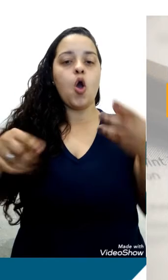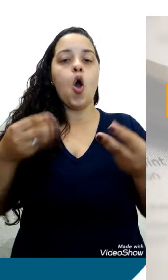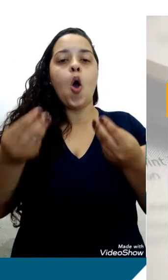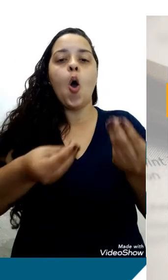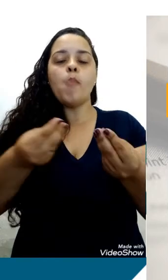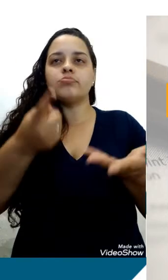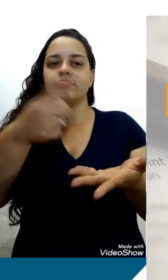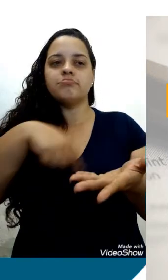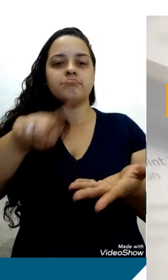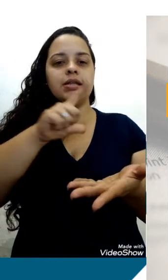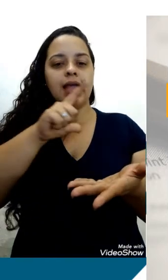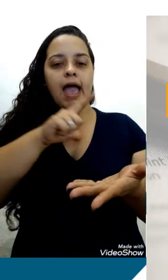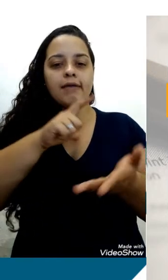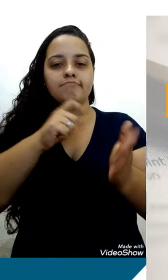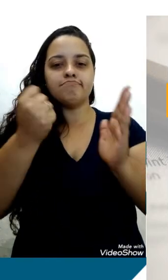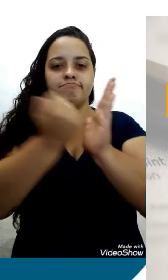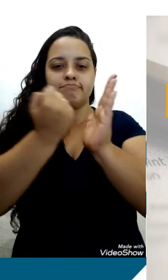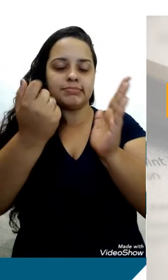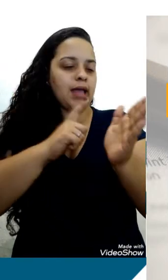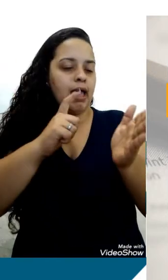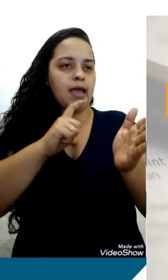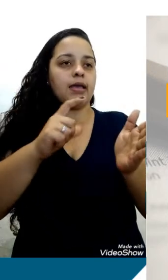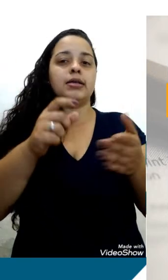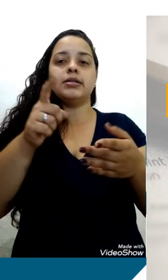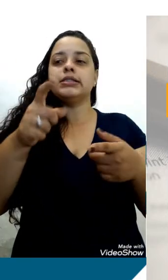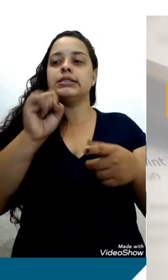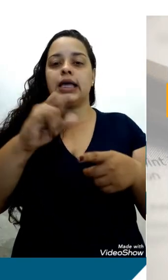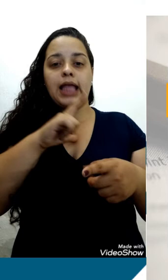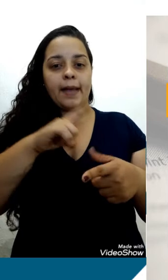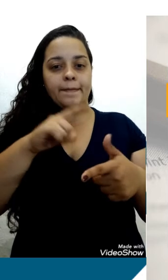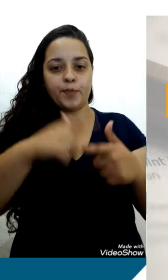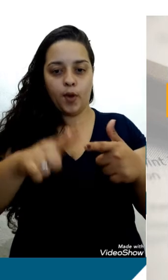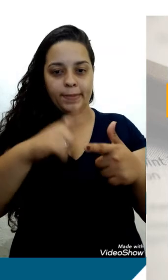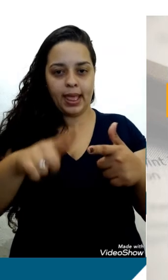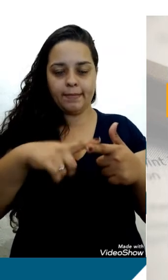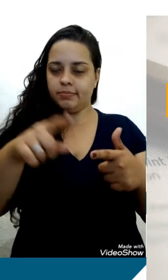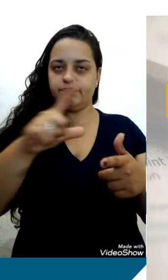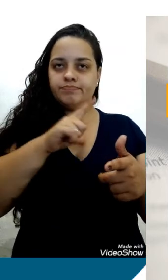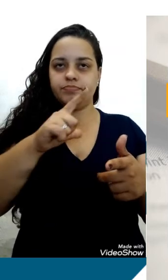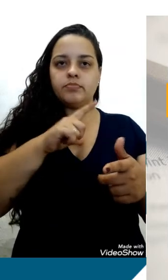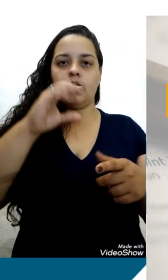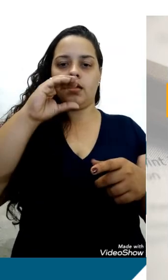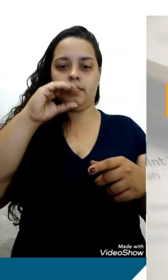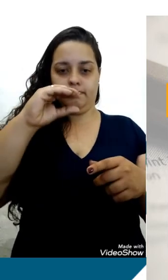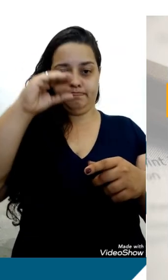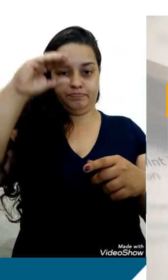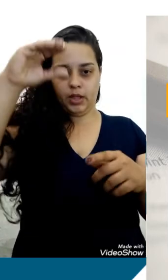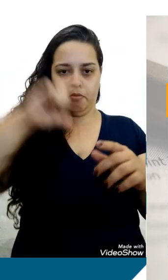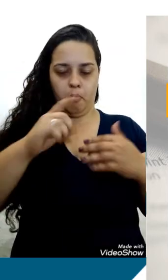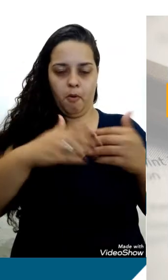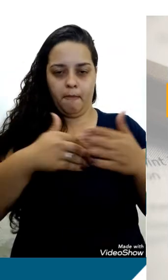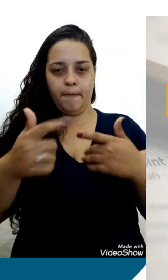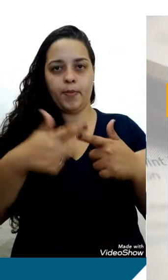aos elementos da competência, ou seja, a cada problema que você apresenta com relação a um desses aspectos que eu citei anteriormente, que